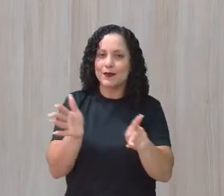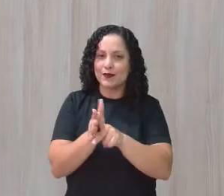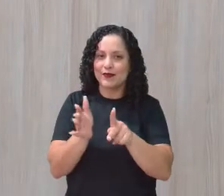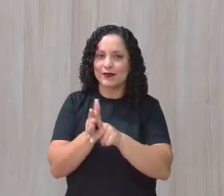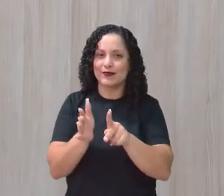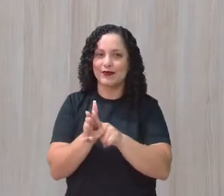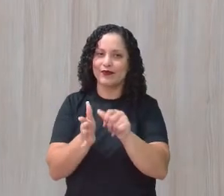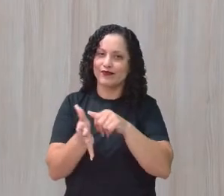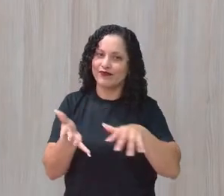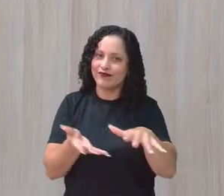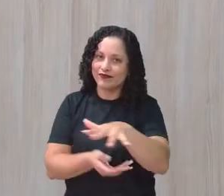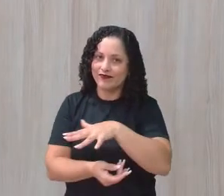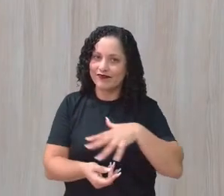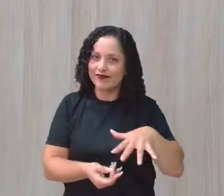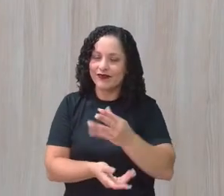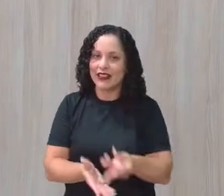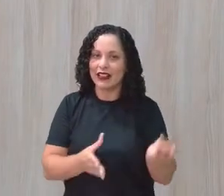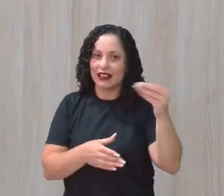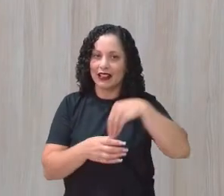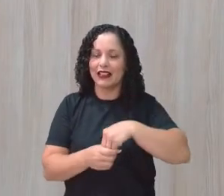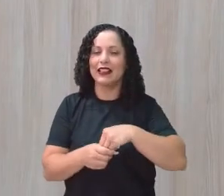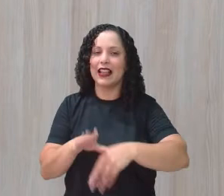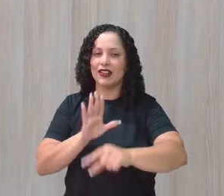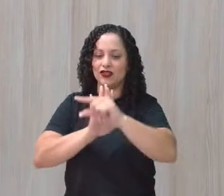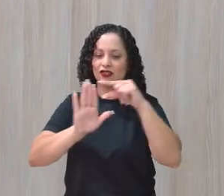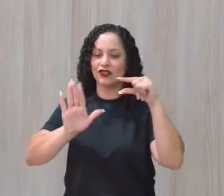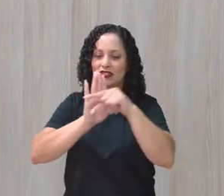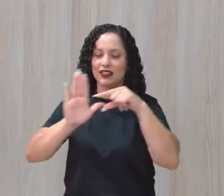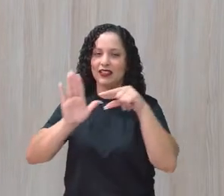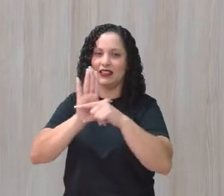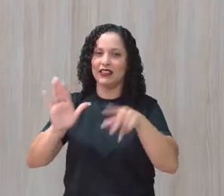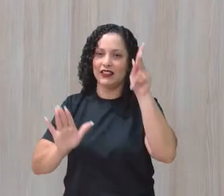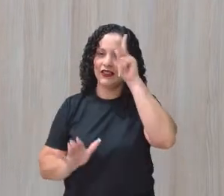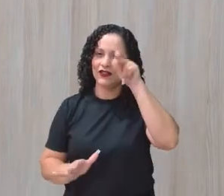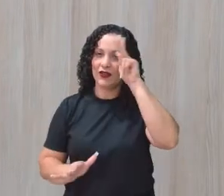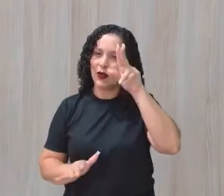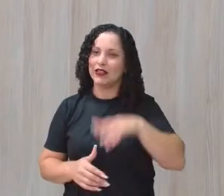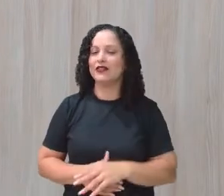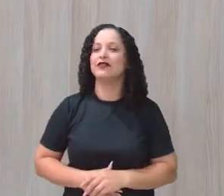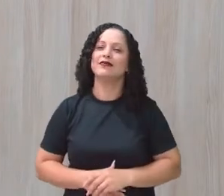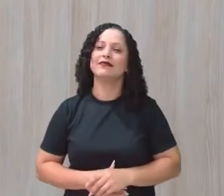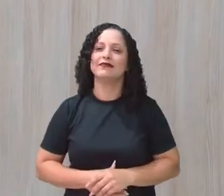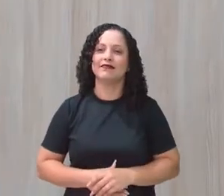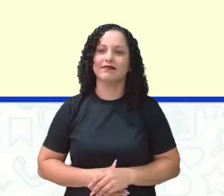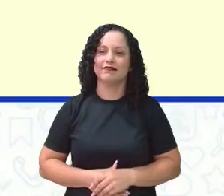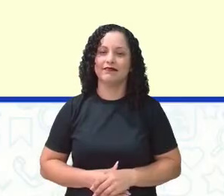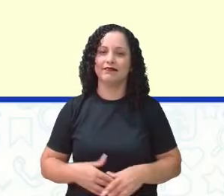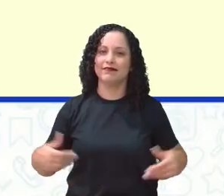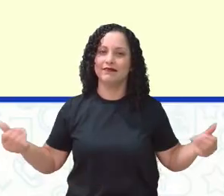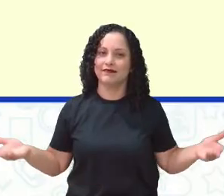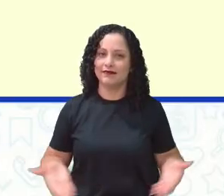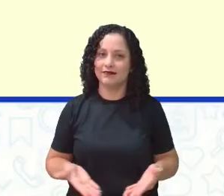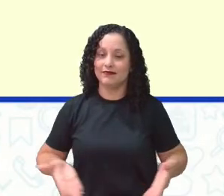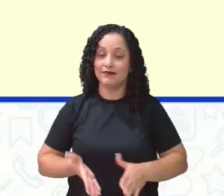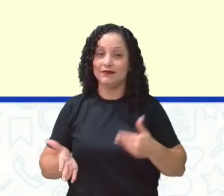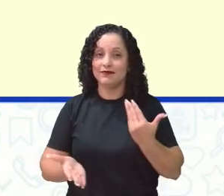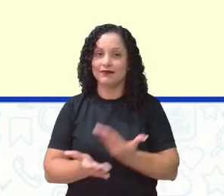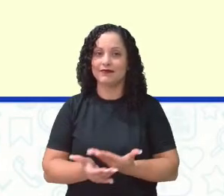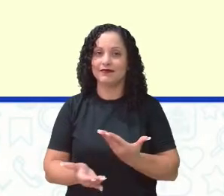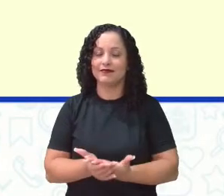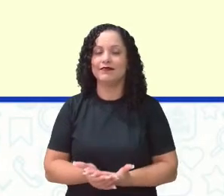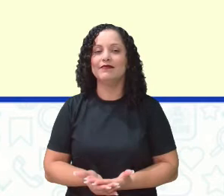elementos, não é, que estão inseridos na tirinha. Então, vamos lá. Nesta aula, como já